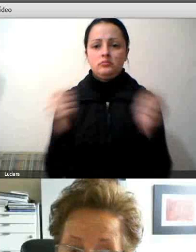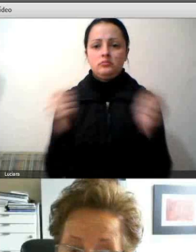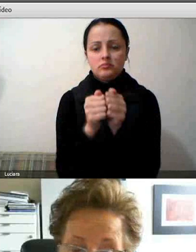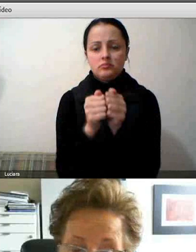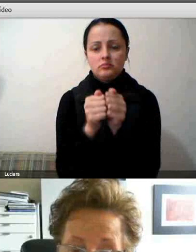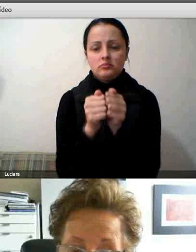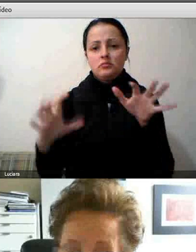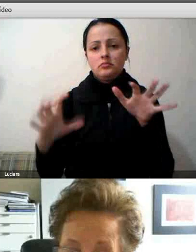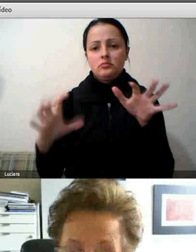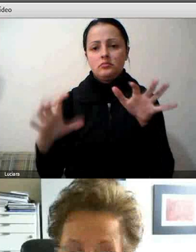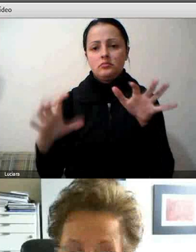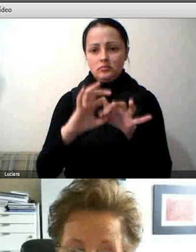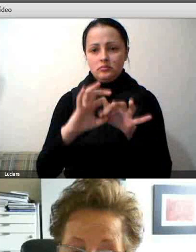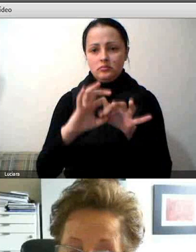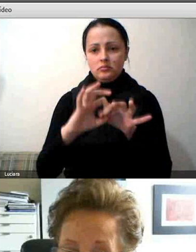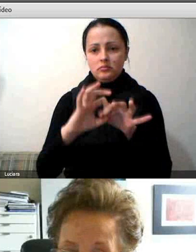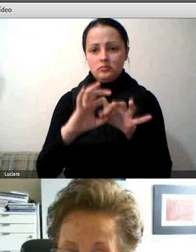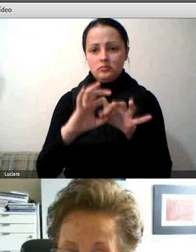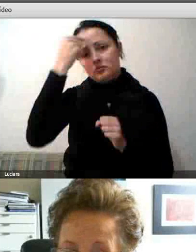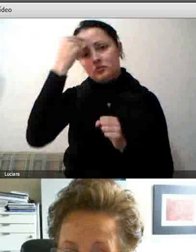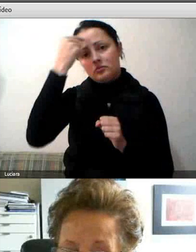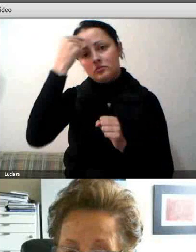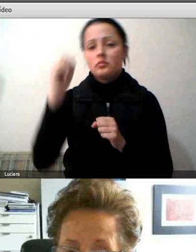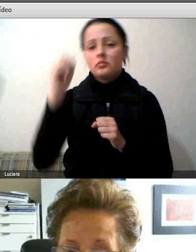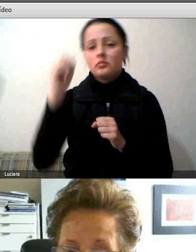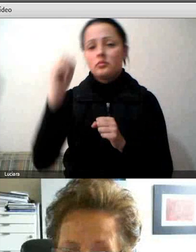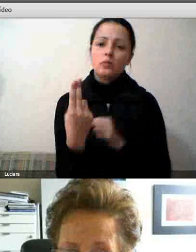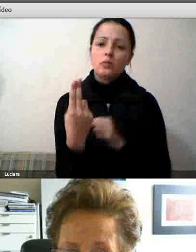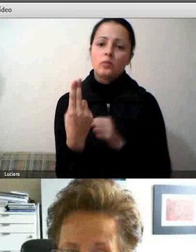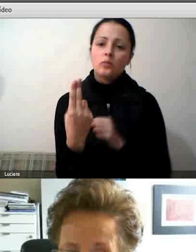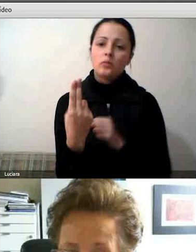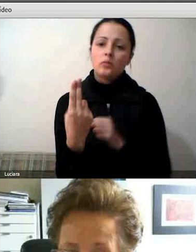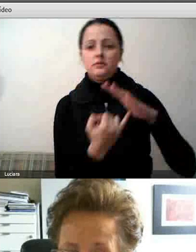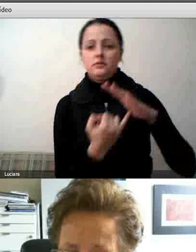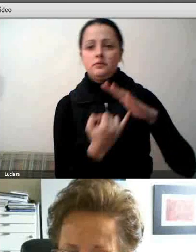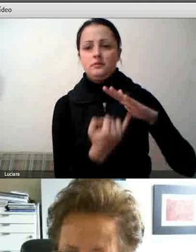ser universidade ou Instituto de Educação